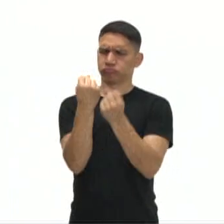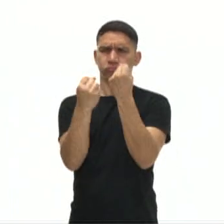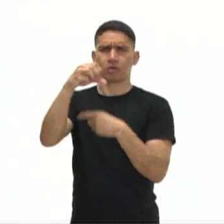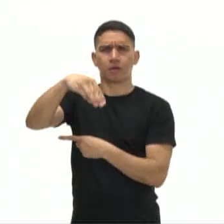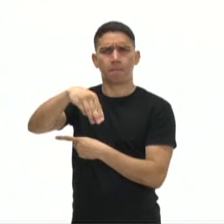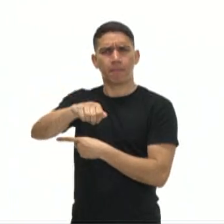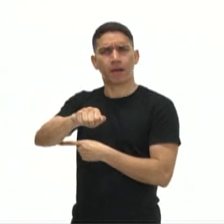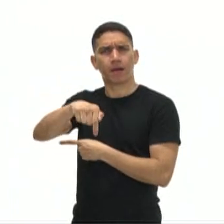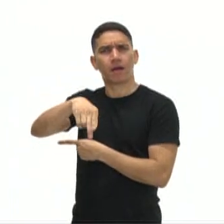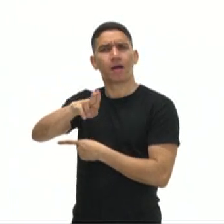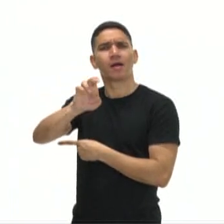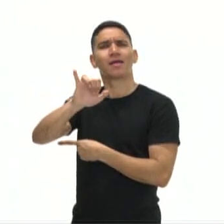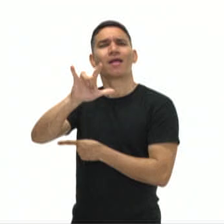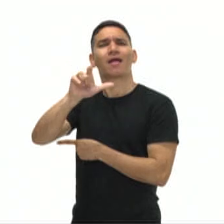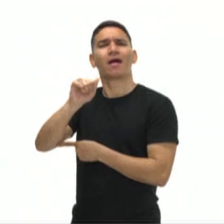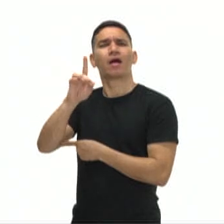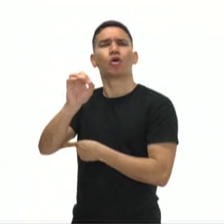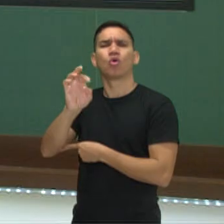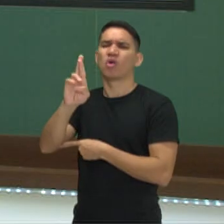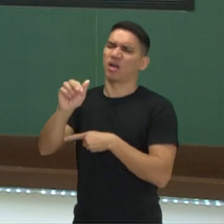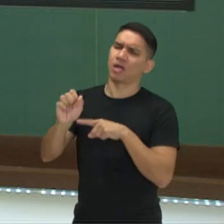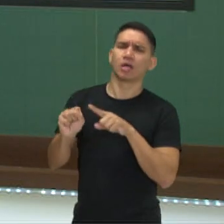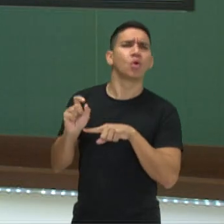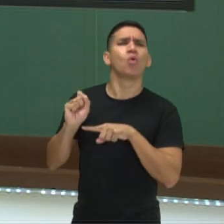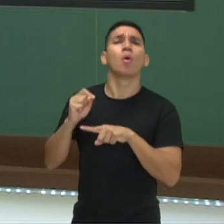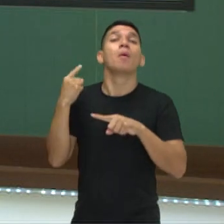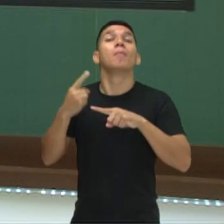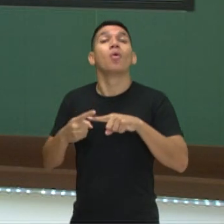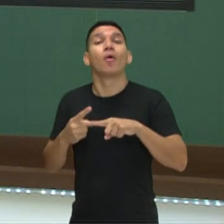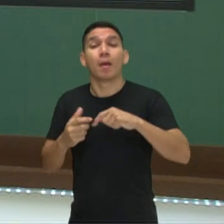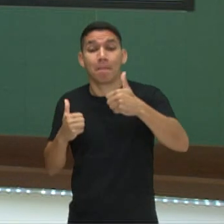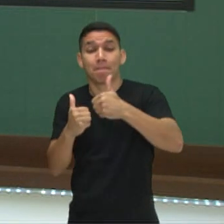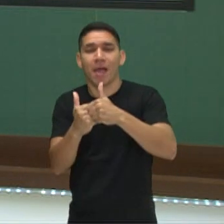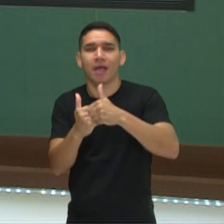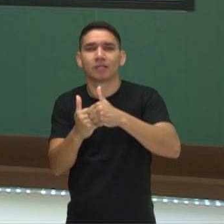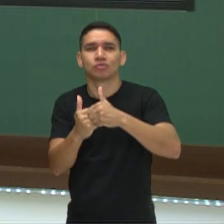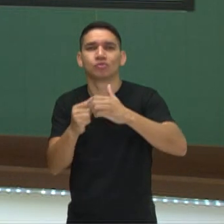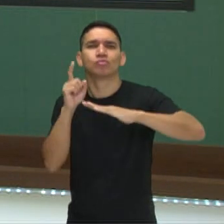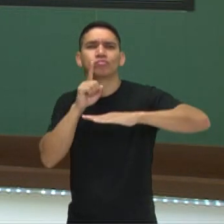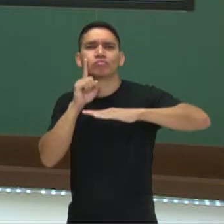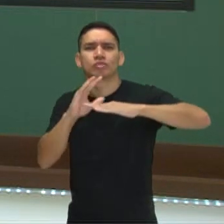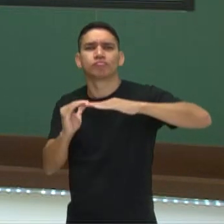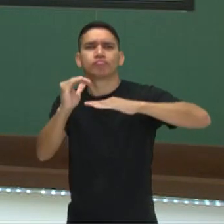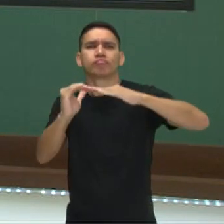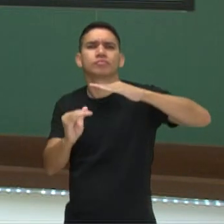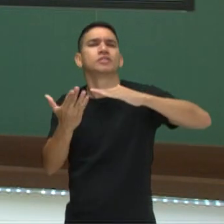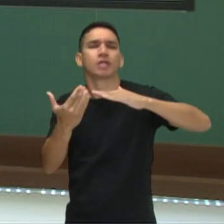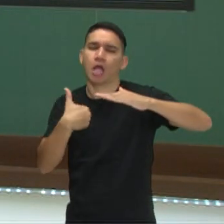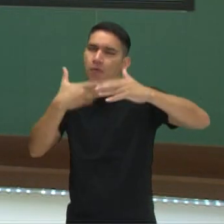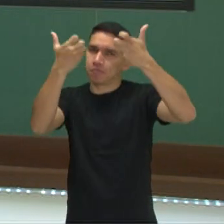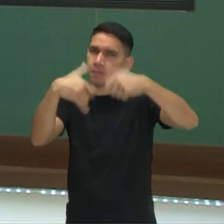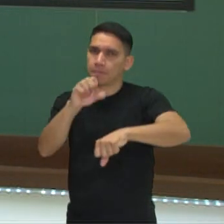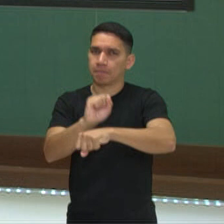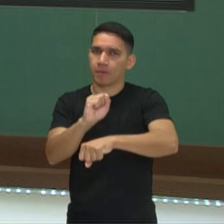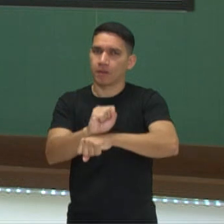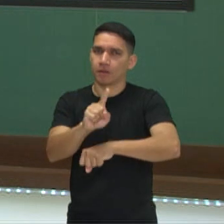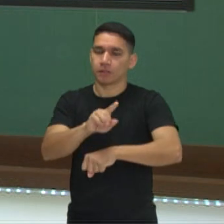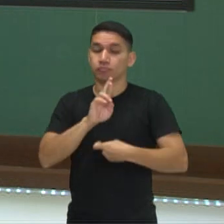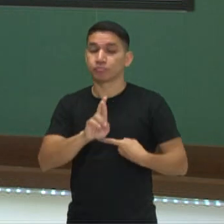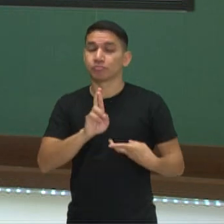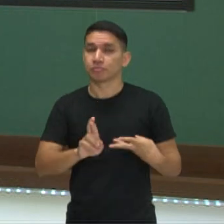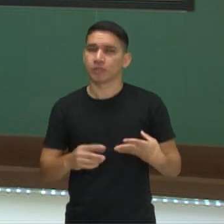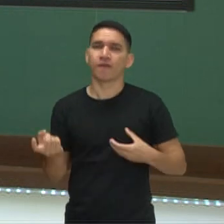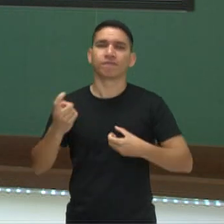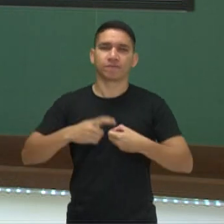se estabeleceram próximo à fronteira com os Estados Unidos da América. Então vou aguardar você colocar a sua resposta e em